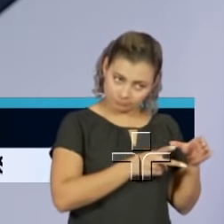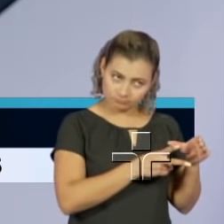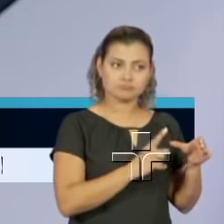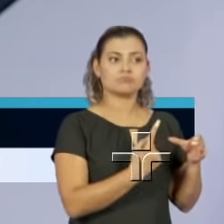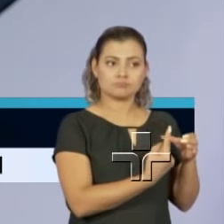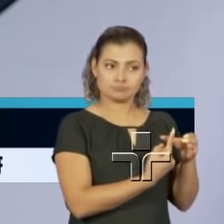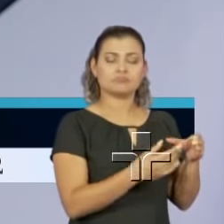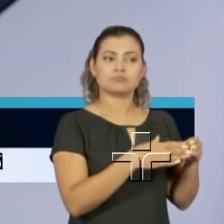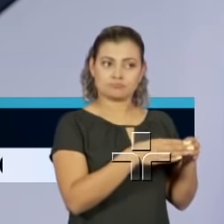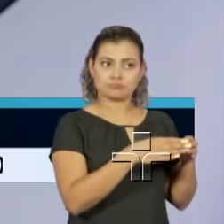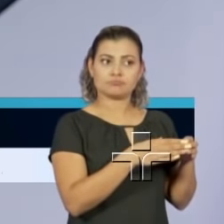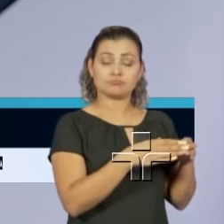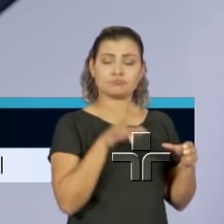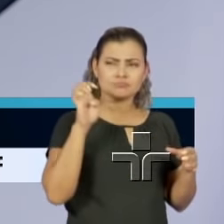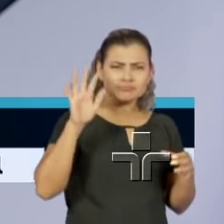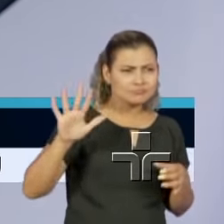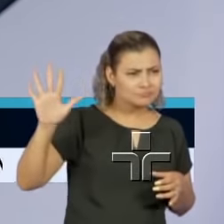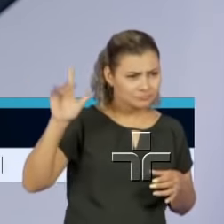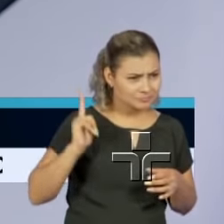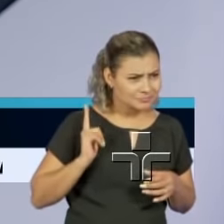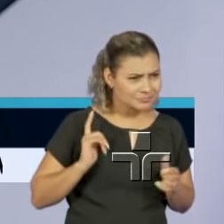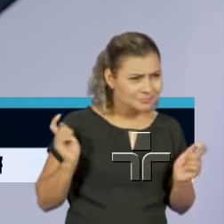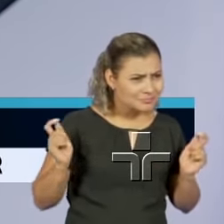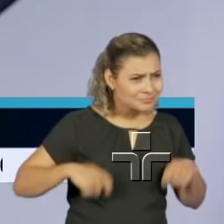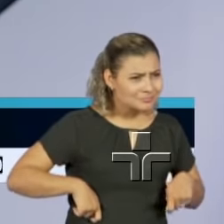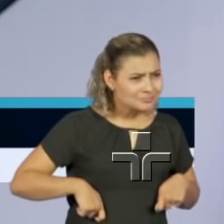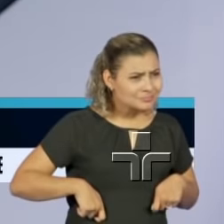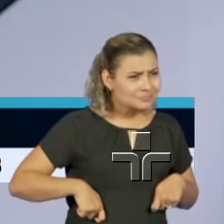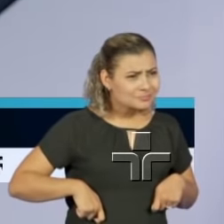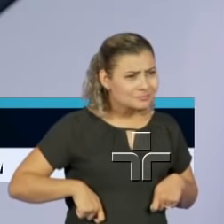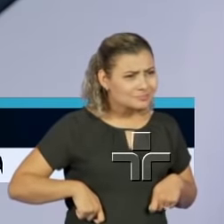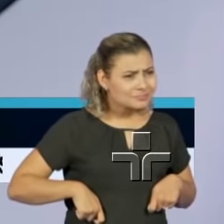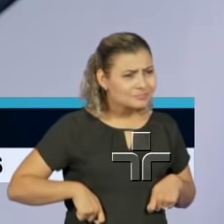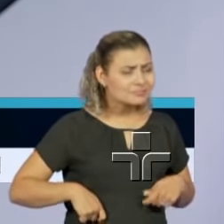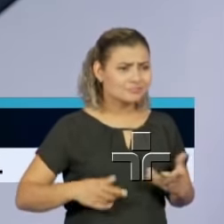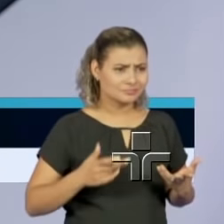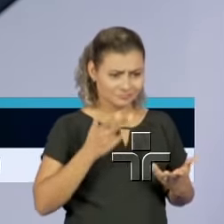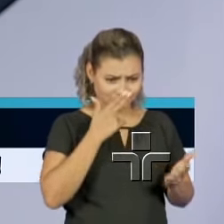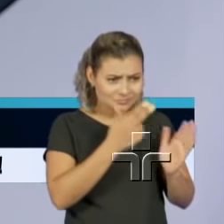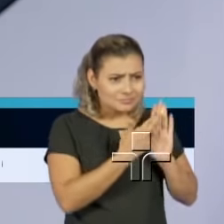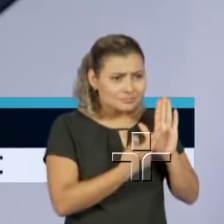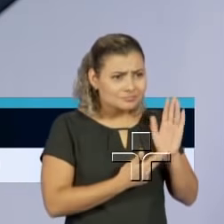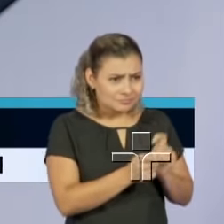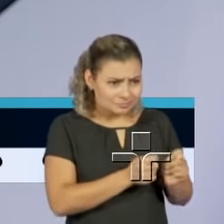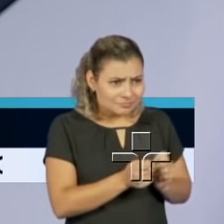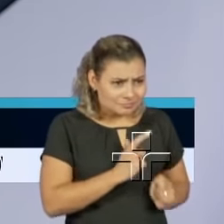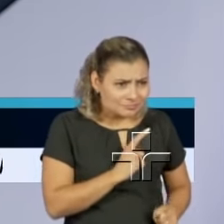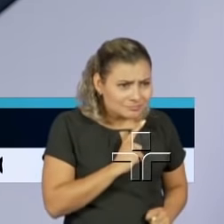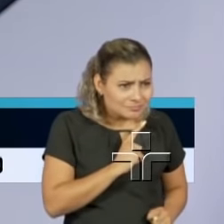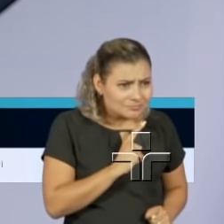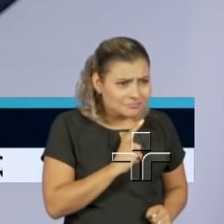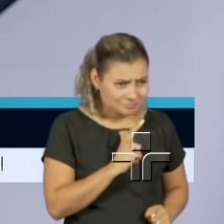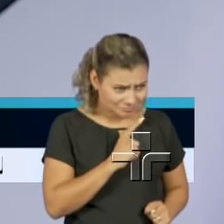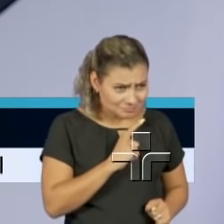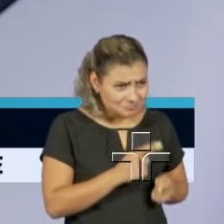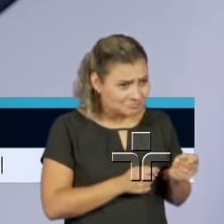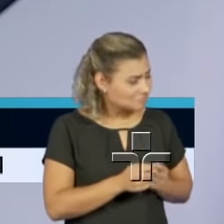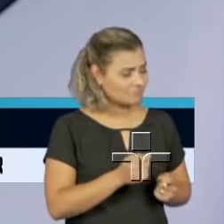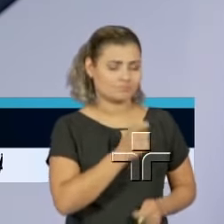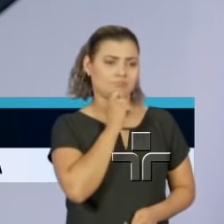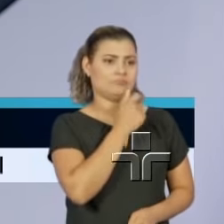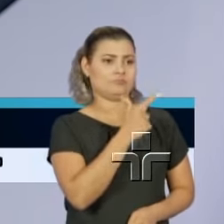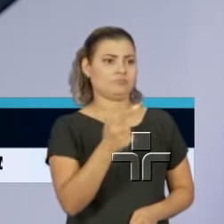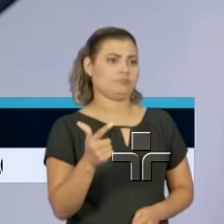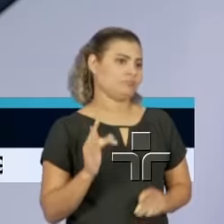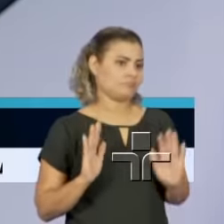não têm capacidade de estabelecer controle sobre o